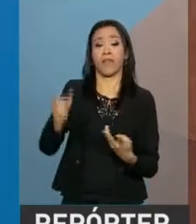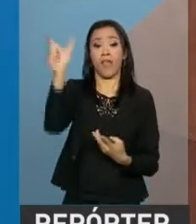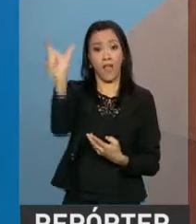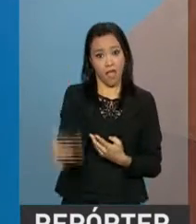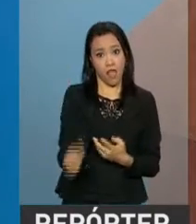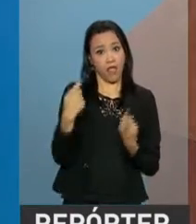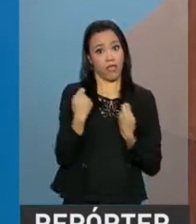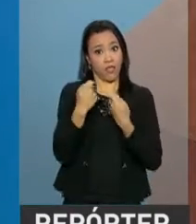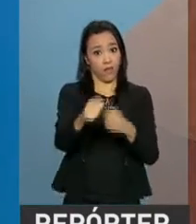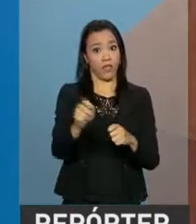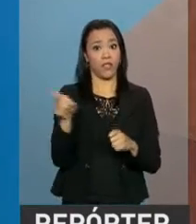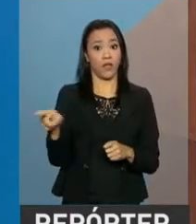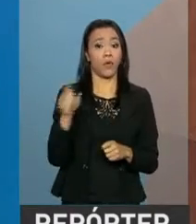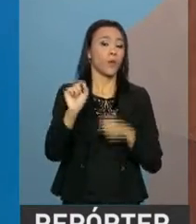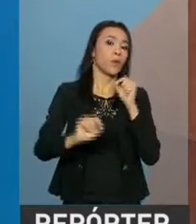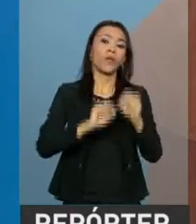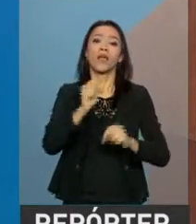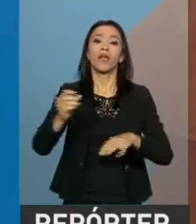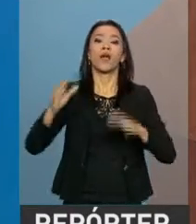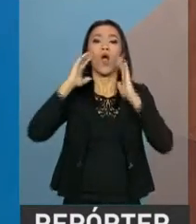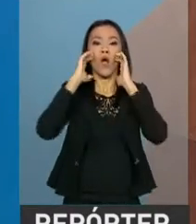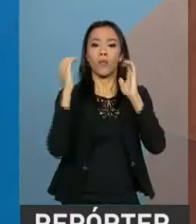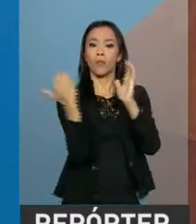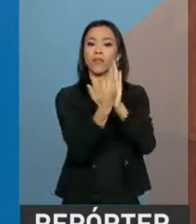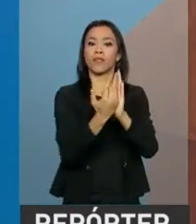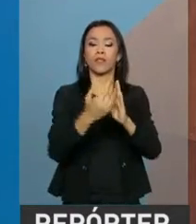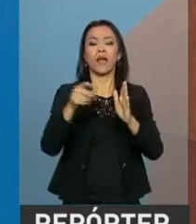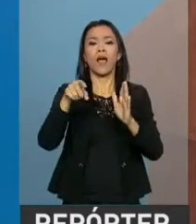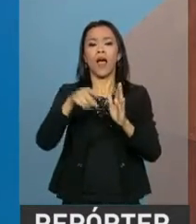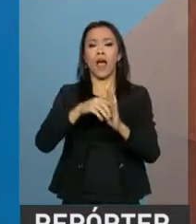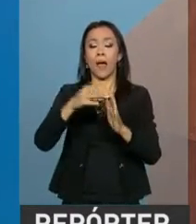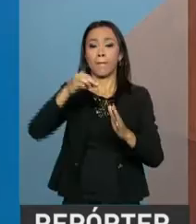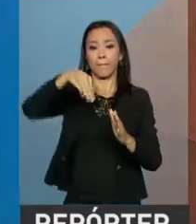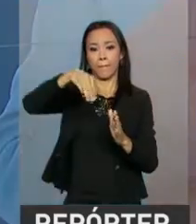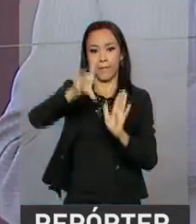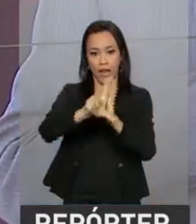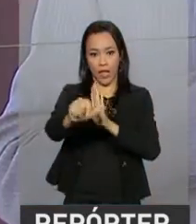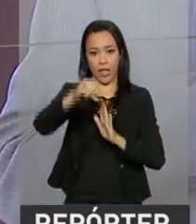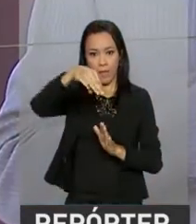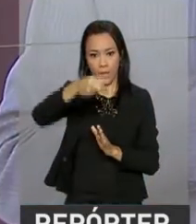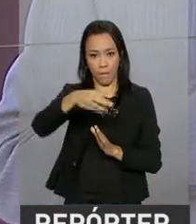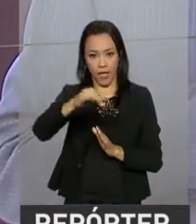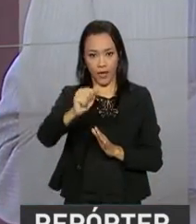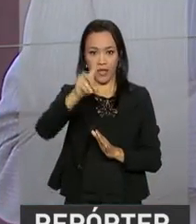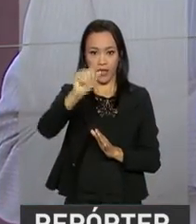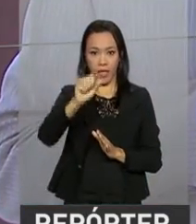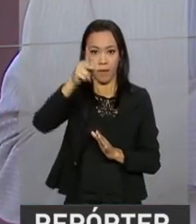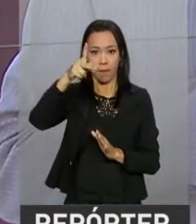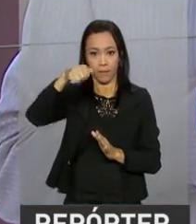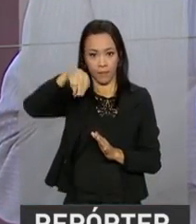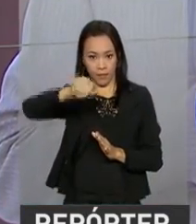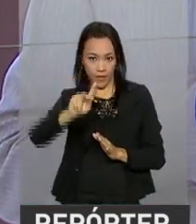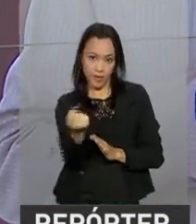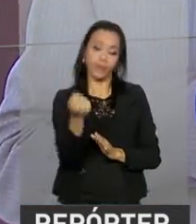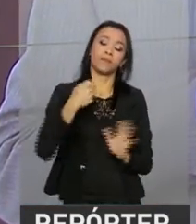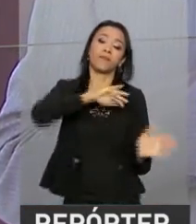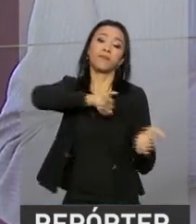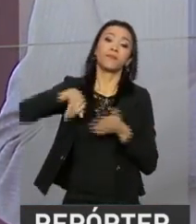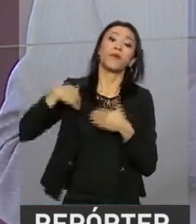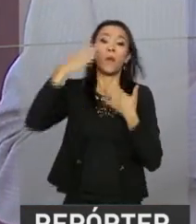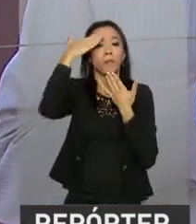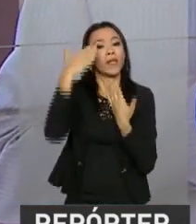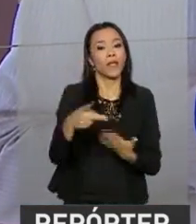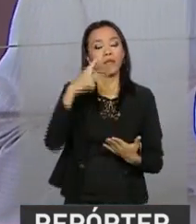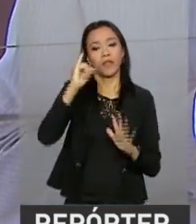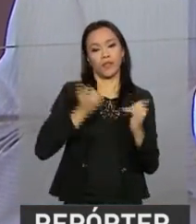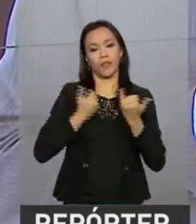outras causas a constitucionalidade da Lei Maria da Penha Renata volto com você obrigada João Pedro pelas suas informações